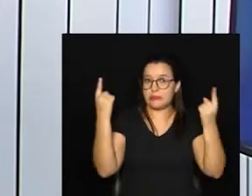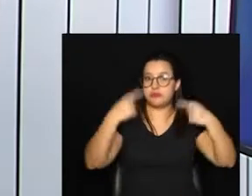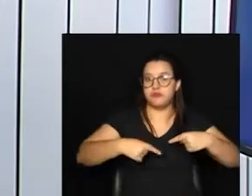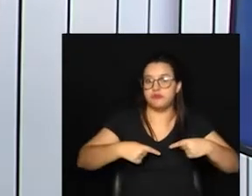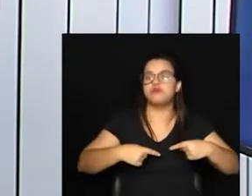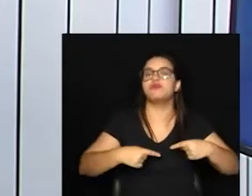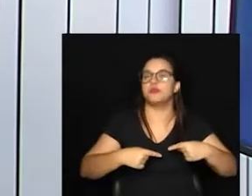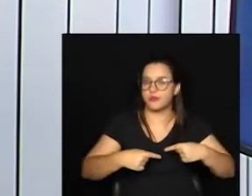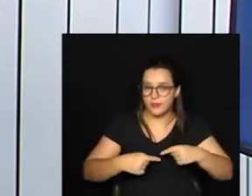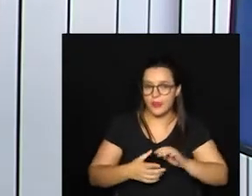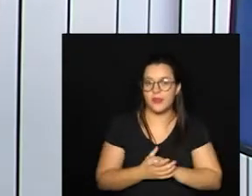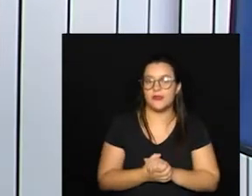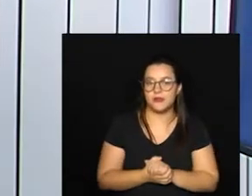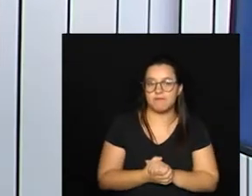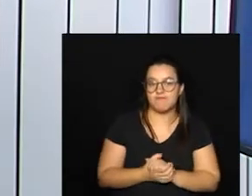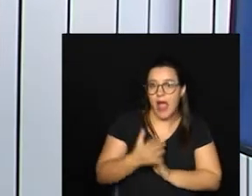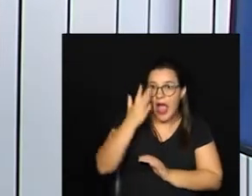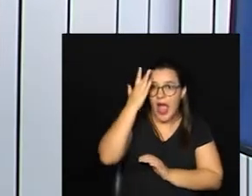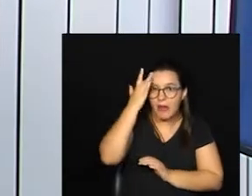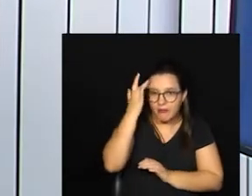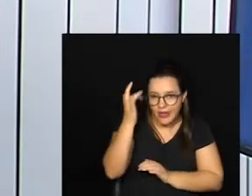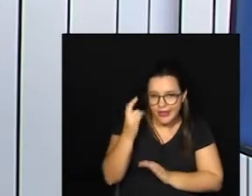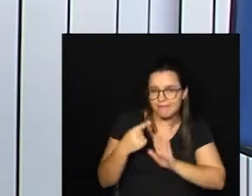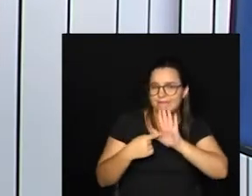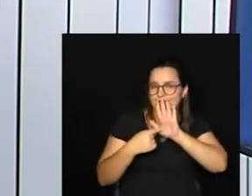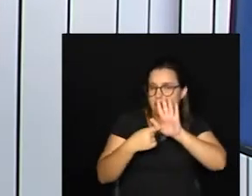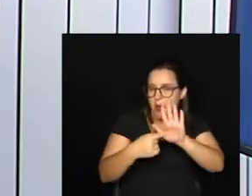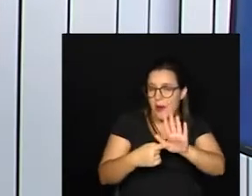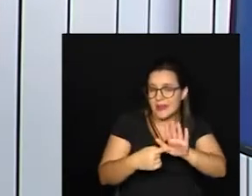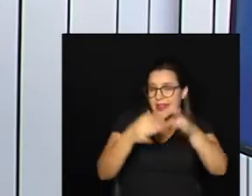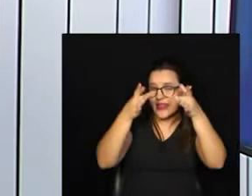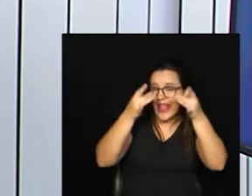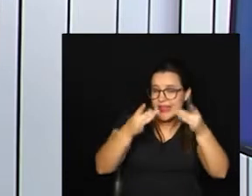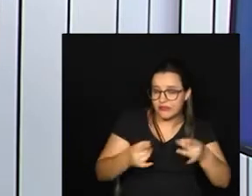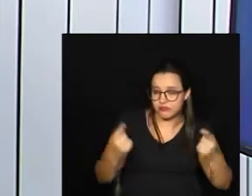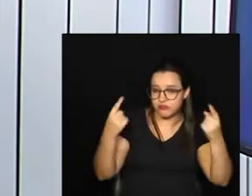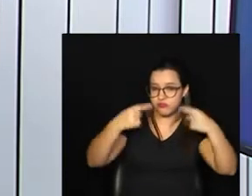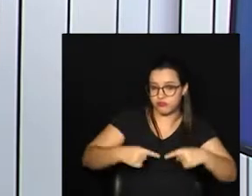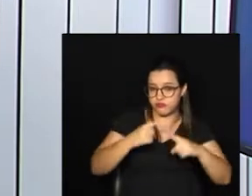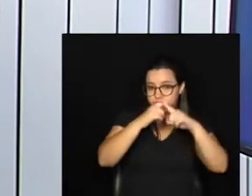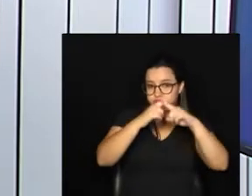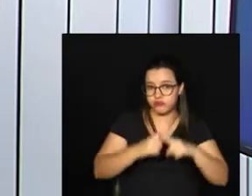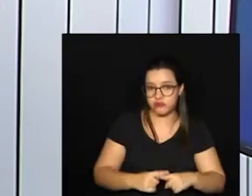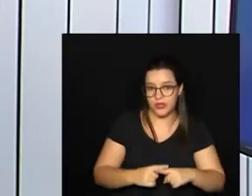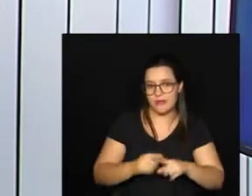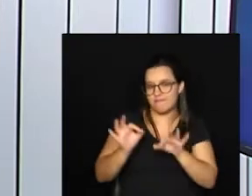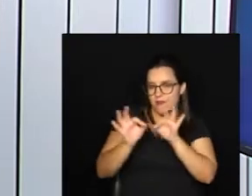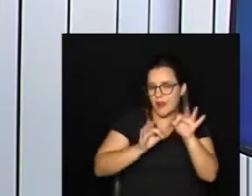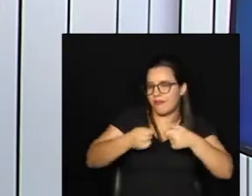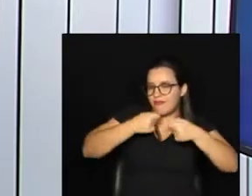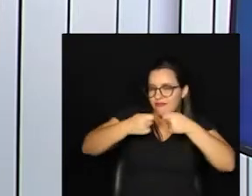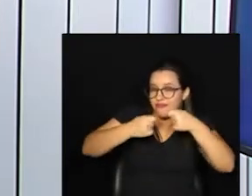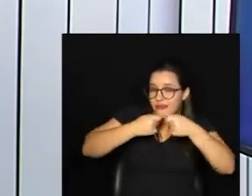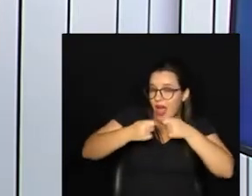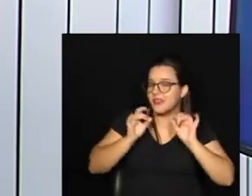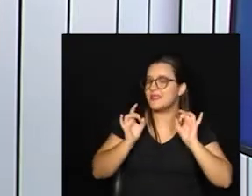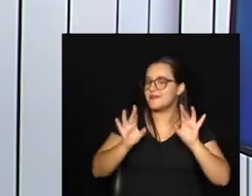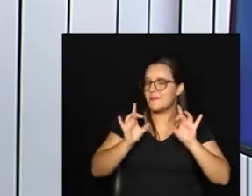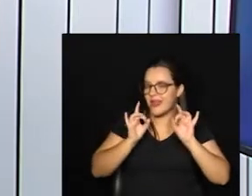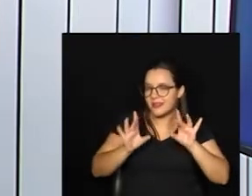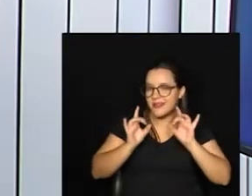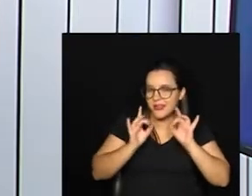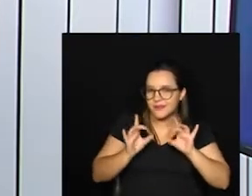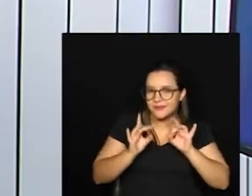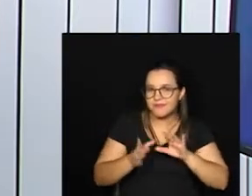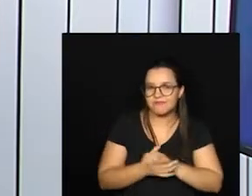Lucarelli. Amanhã a gente vai falar muito sobre essa partida, nós já estamos preparando aí, tem reportagem especial,